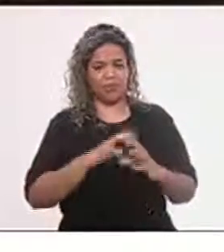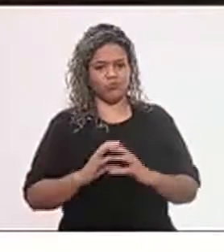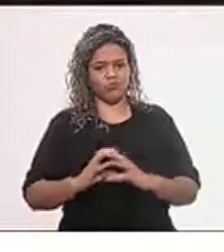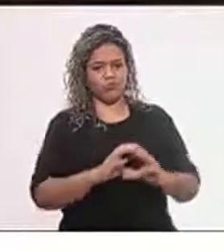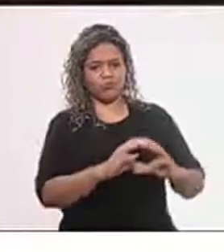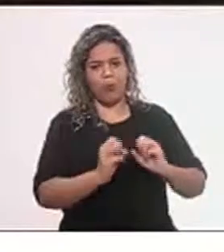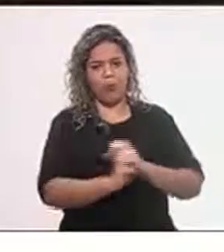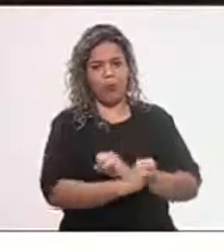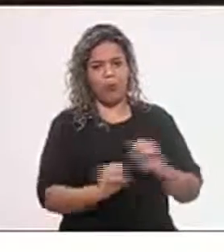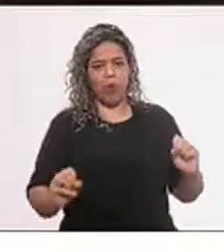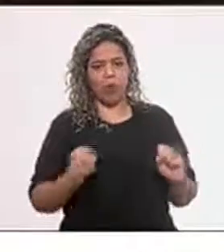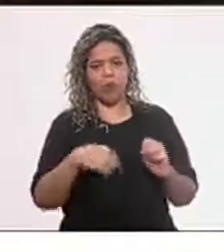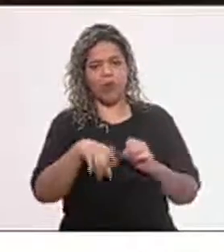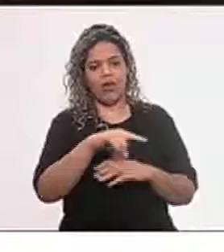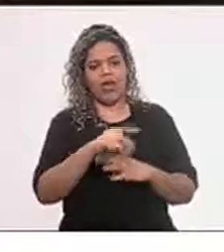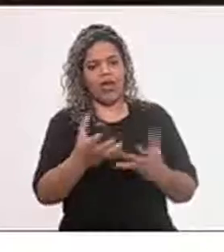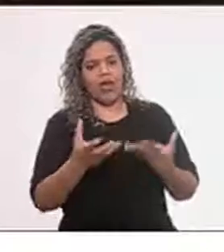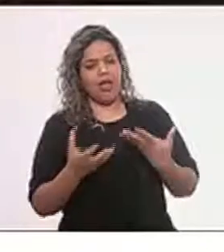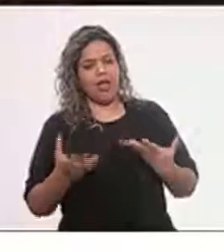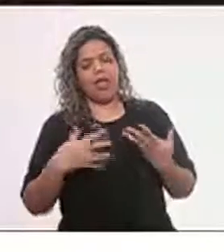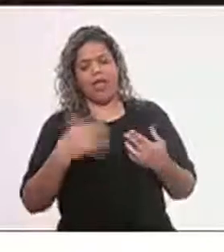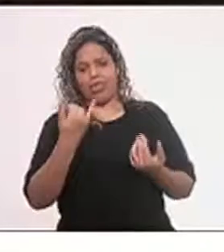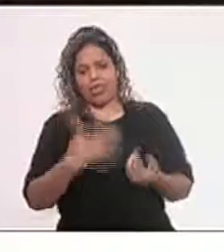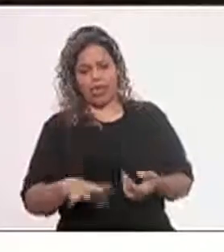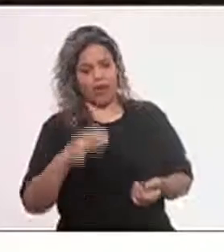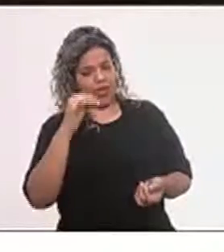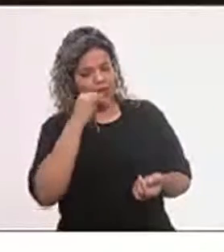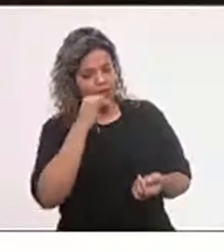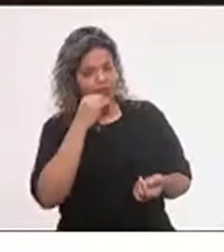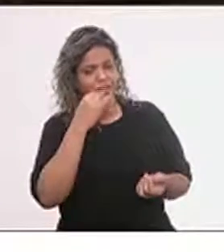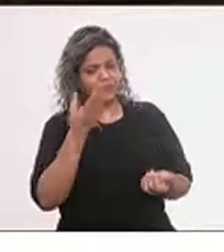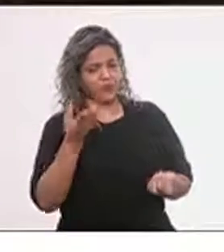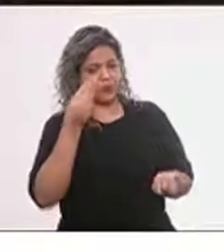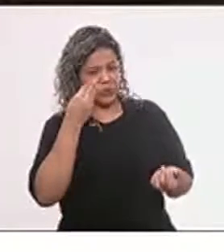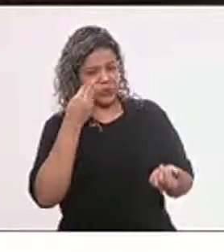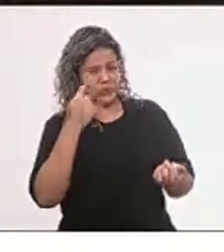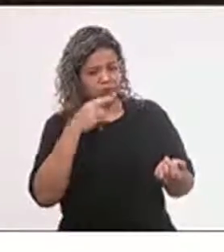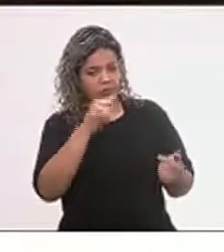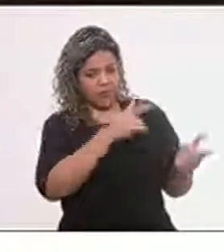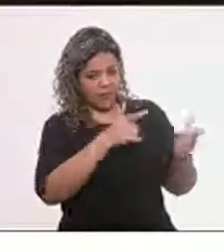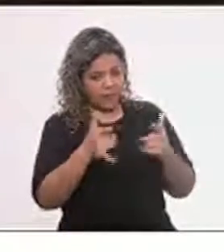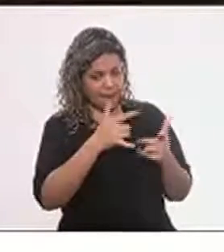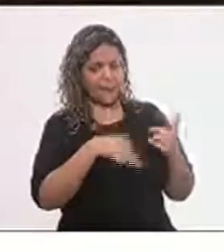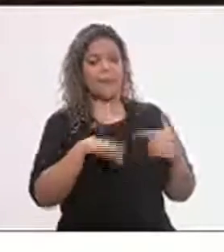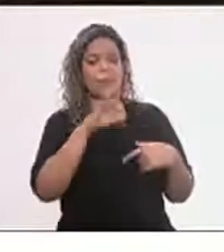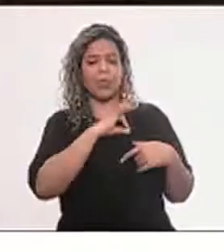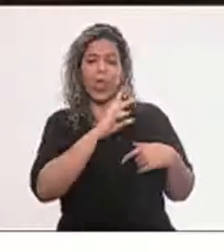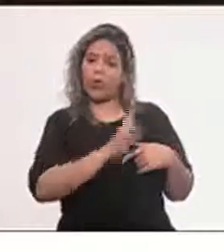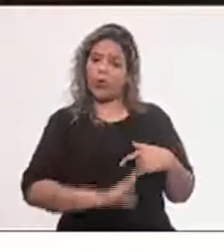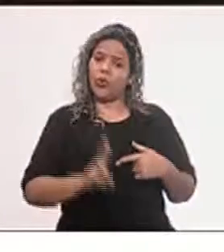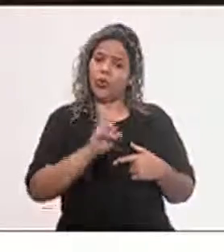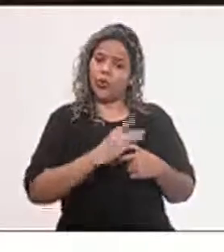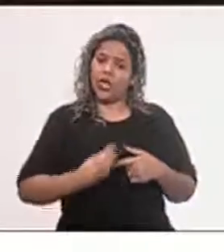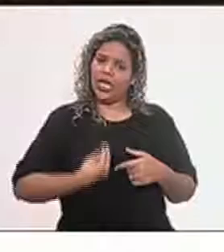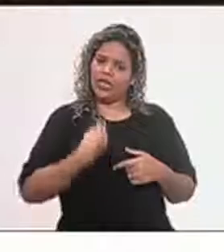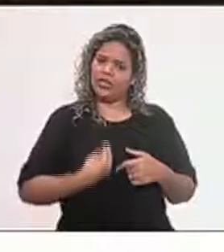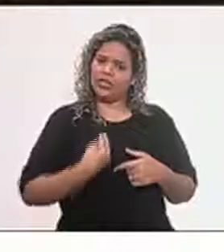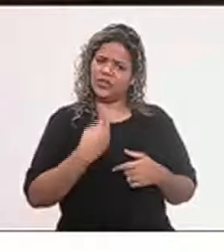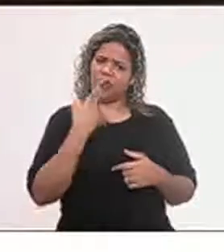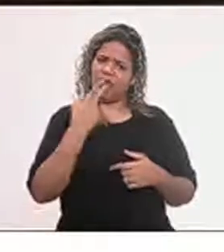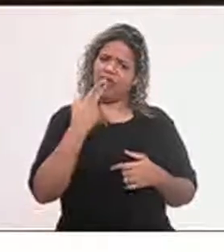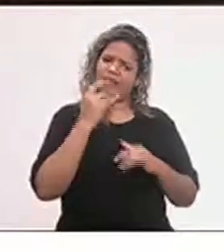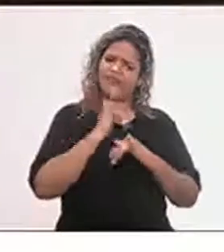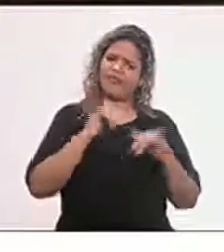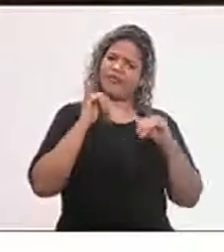favela, que não quer testar as armas que os policiais usam. Então, existe uma falácia no